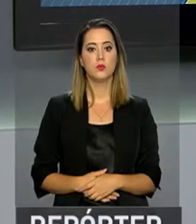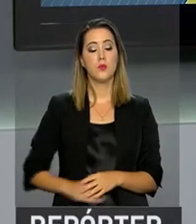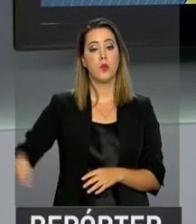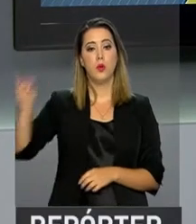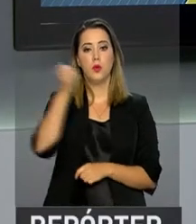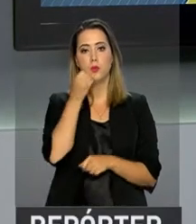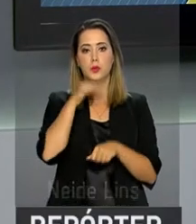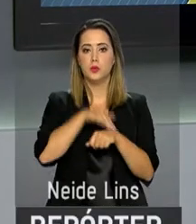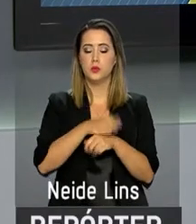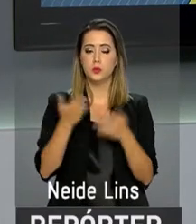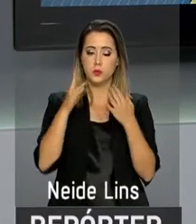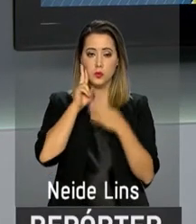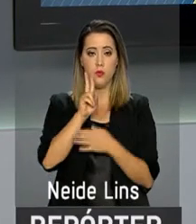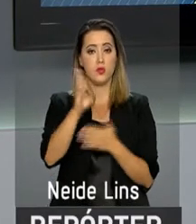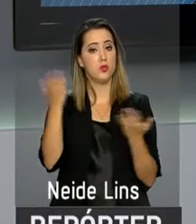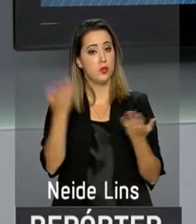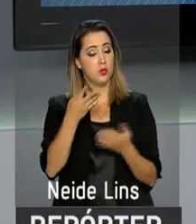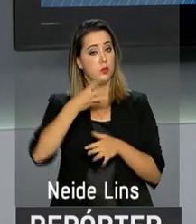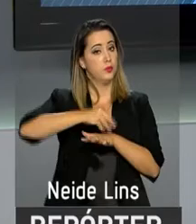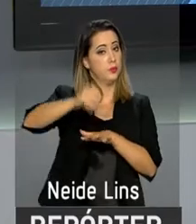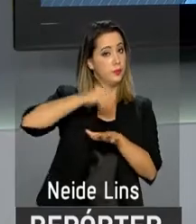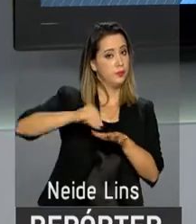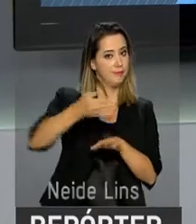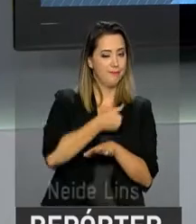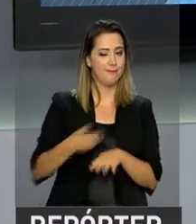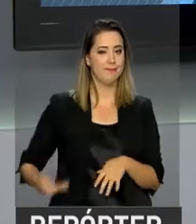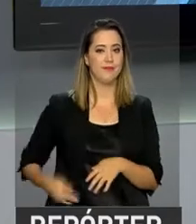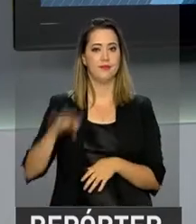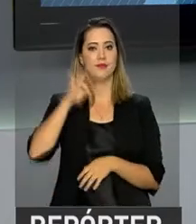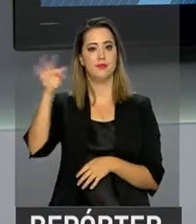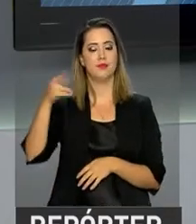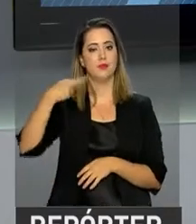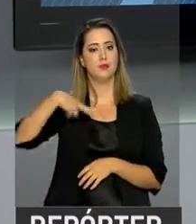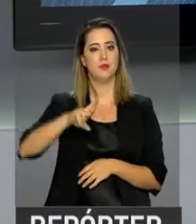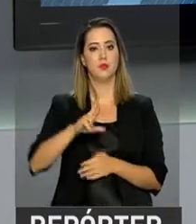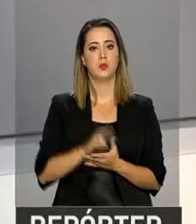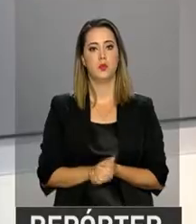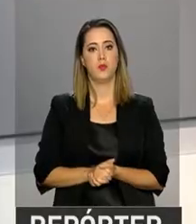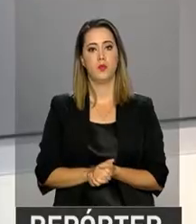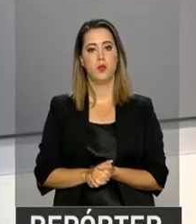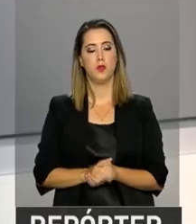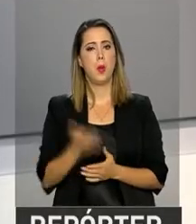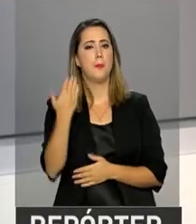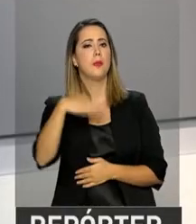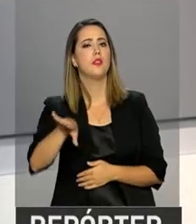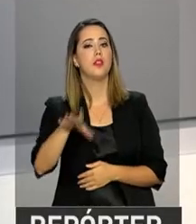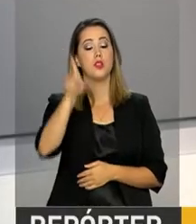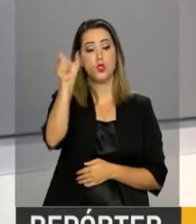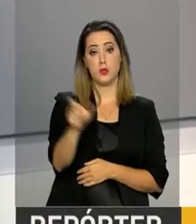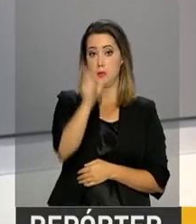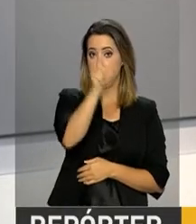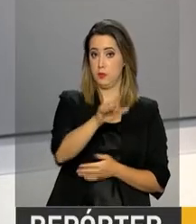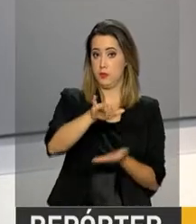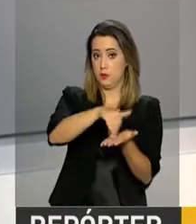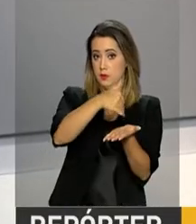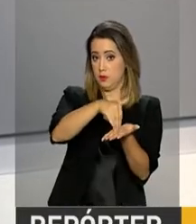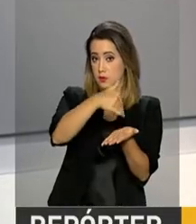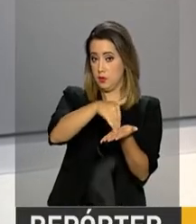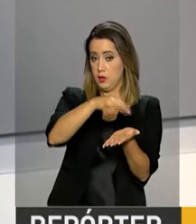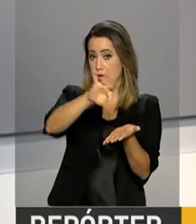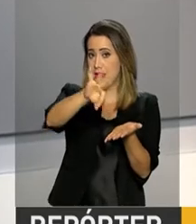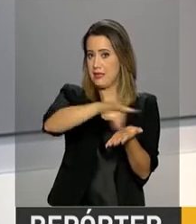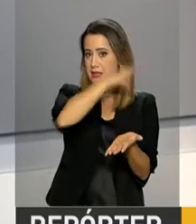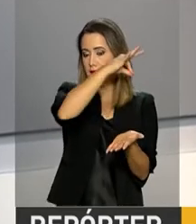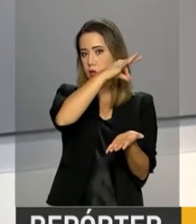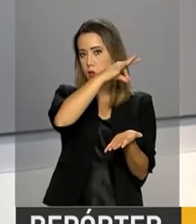Olá, boa noite. Acompanhe agora as notícias do governo federal no Repórter NBR. Metade dos inscritos no Enem